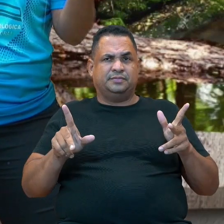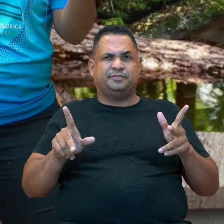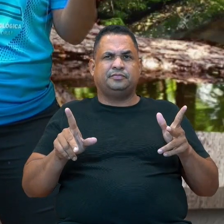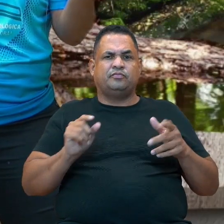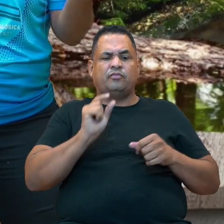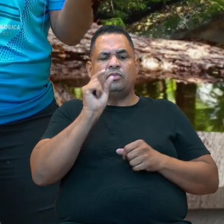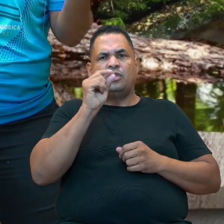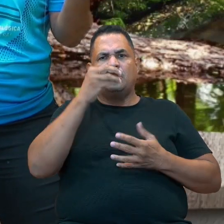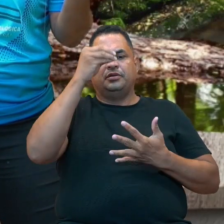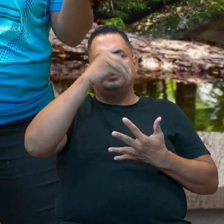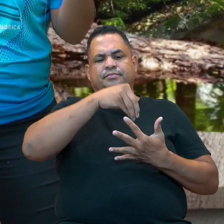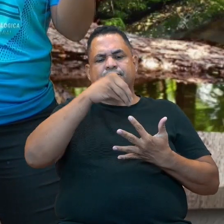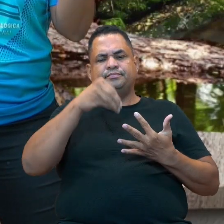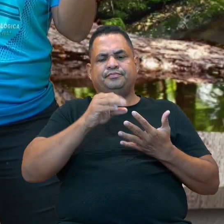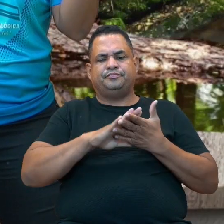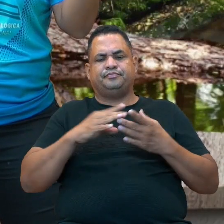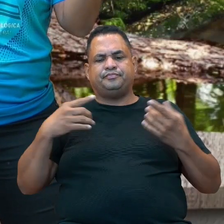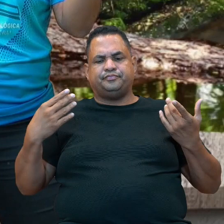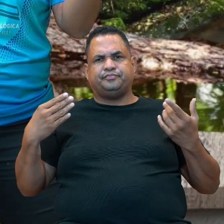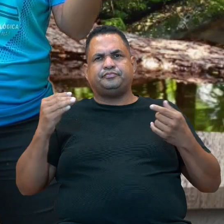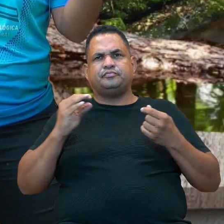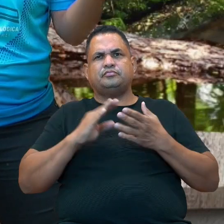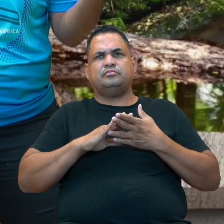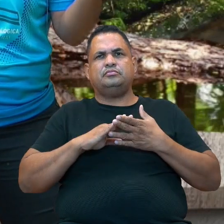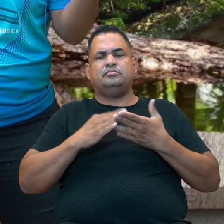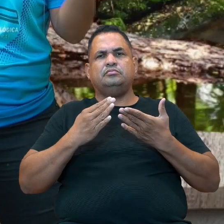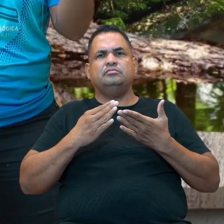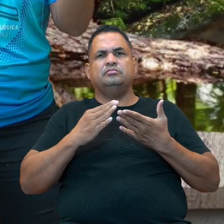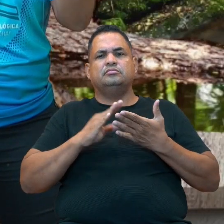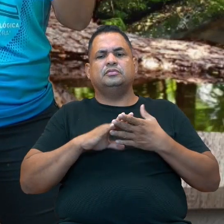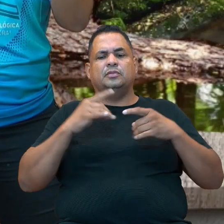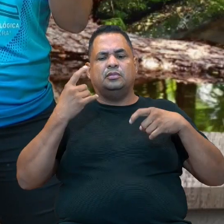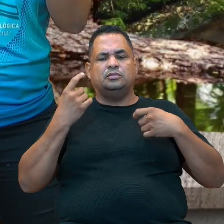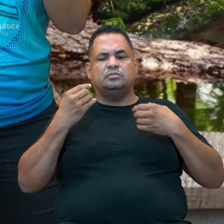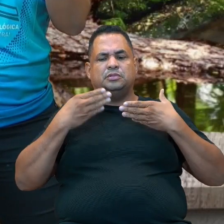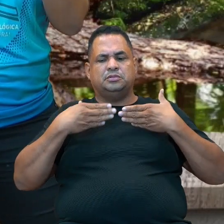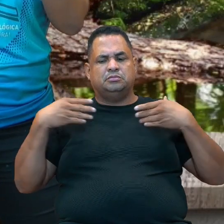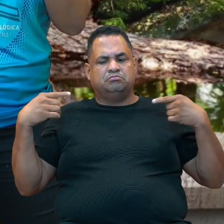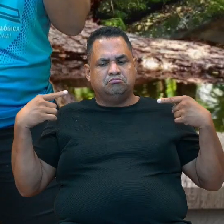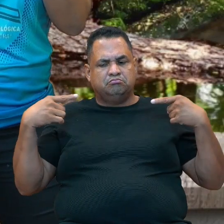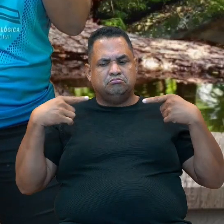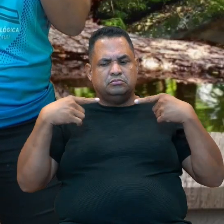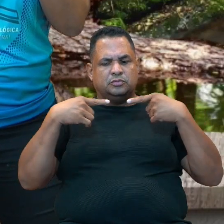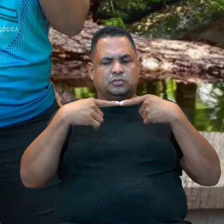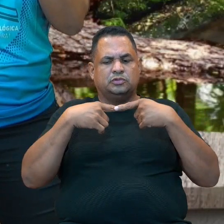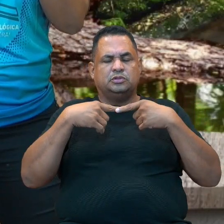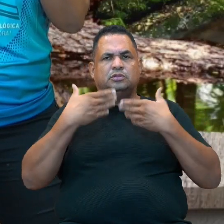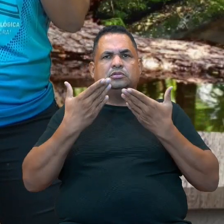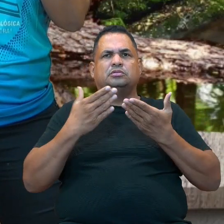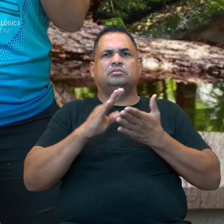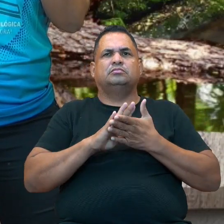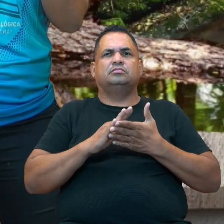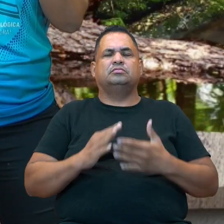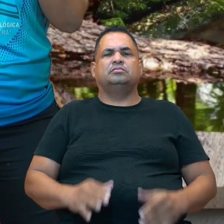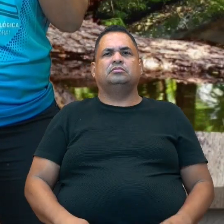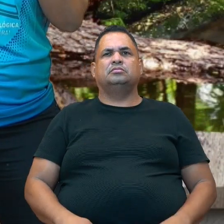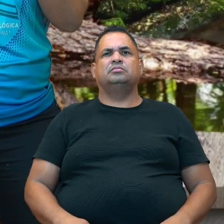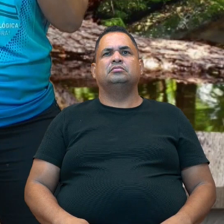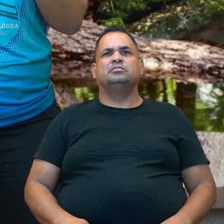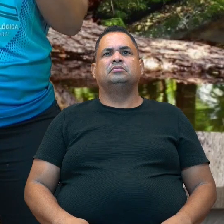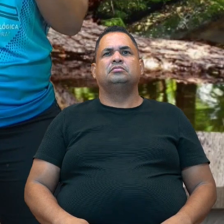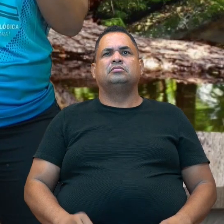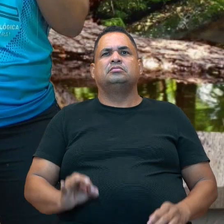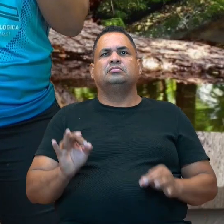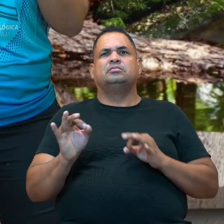tenta cruzar com uma outra espécie, há as exceções, mas normalmente não bate. Vai formar um